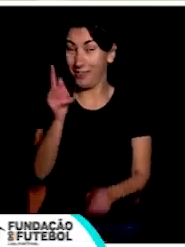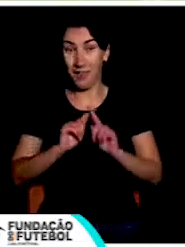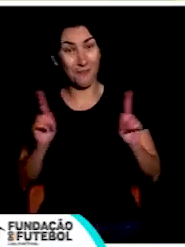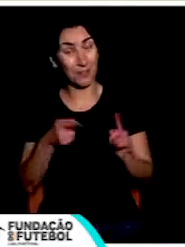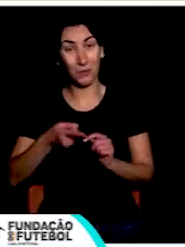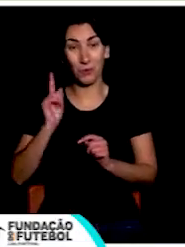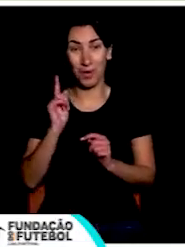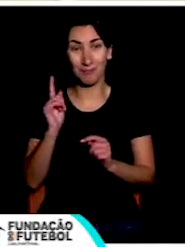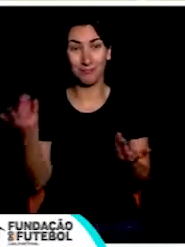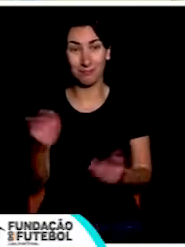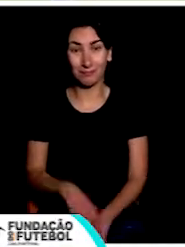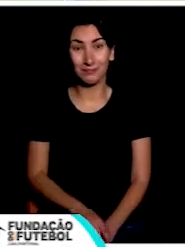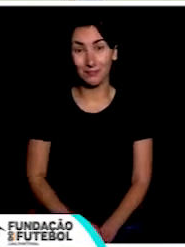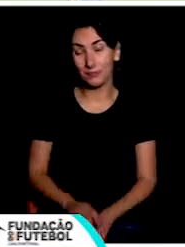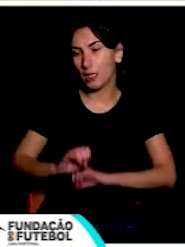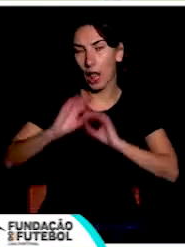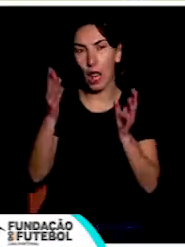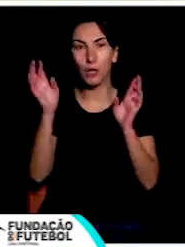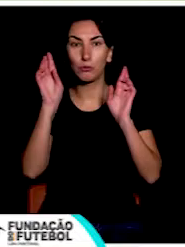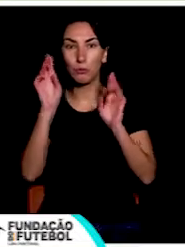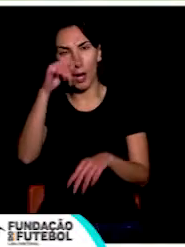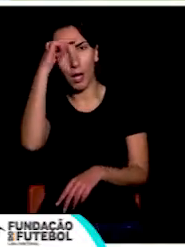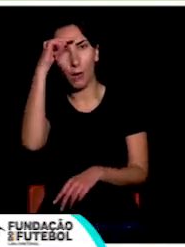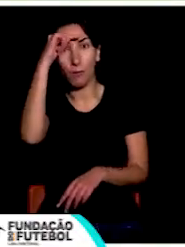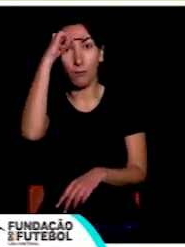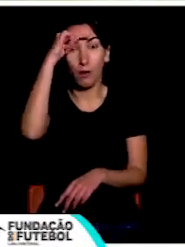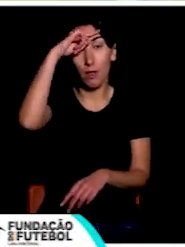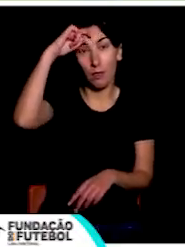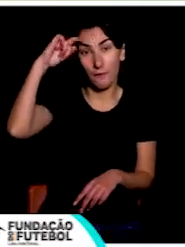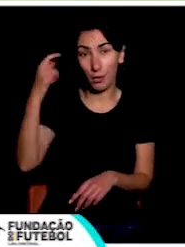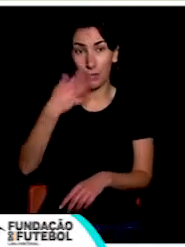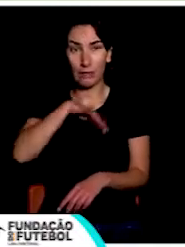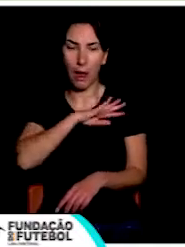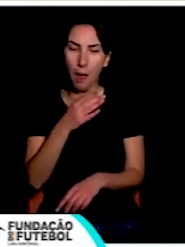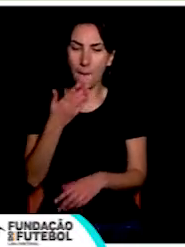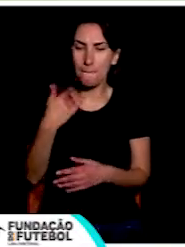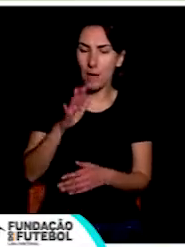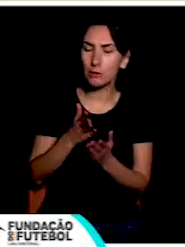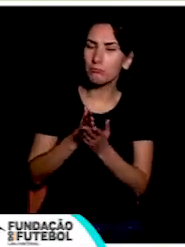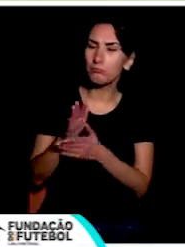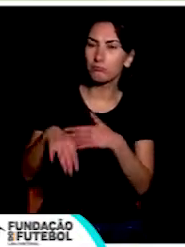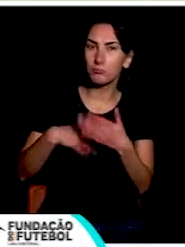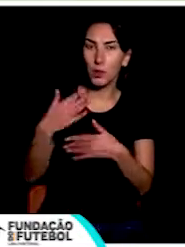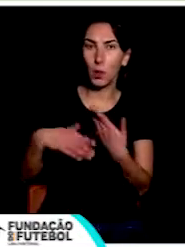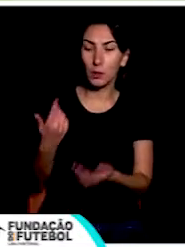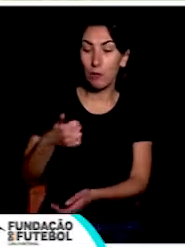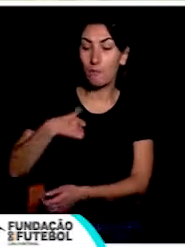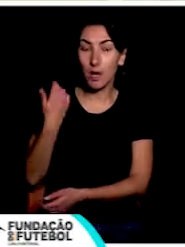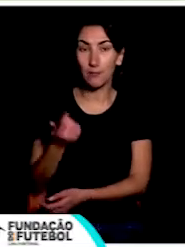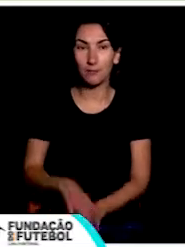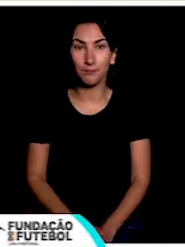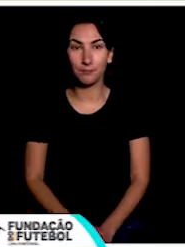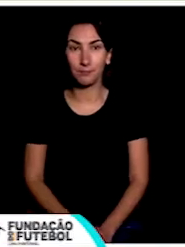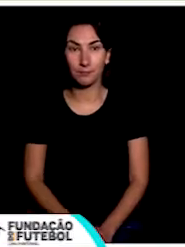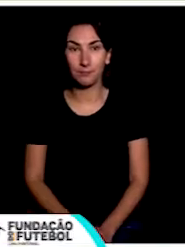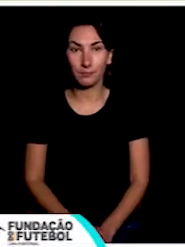é muito diferente. Gleison aguarda dificuldades em Coimbra, mas espera manter a invencibilidade dos últimos 6 jogos e de preferência